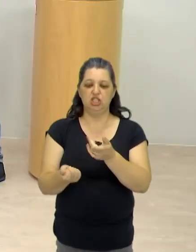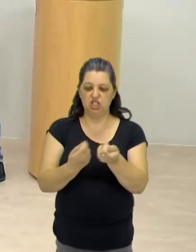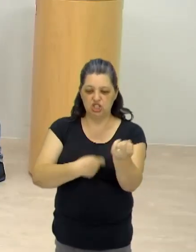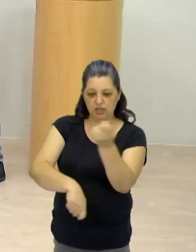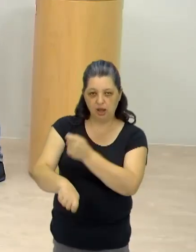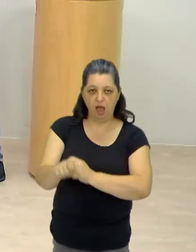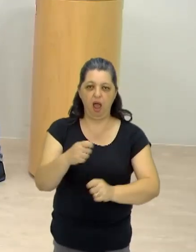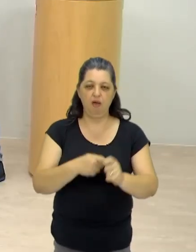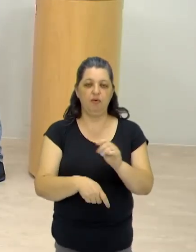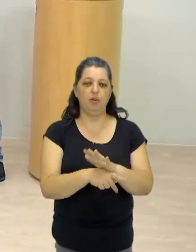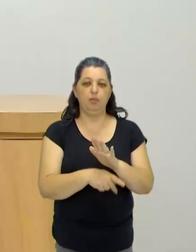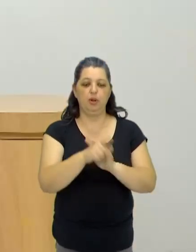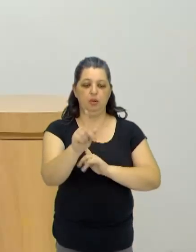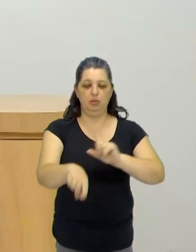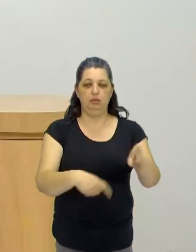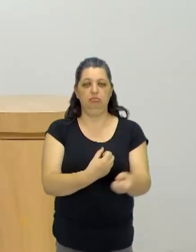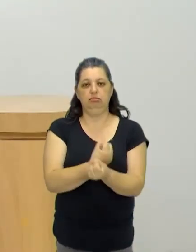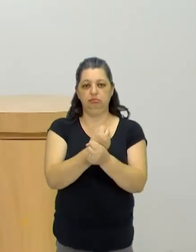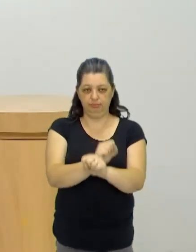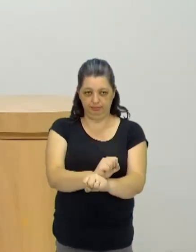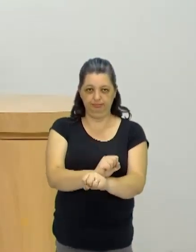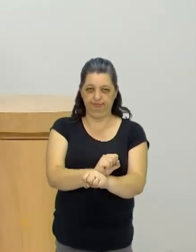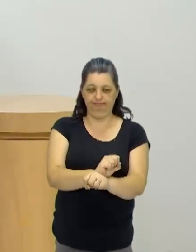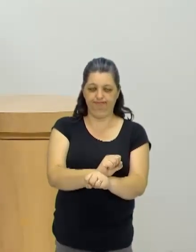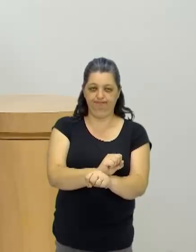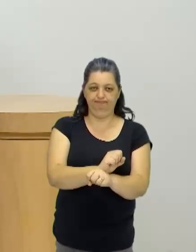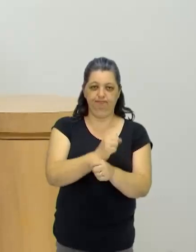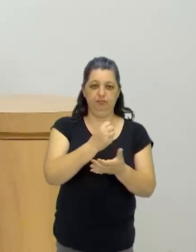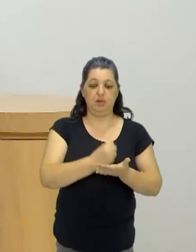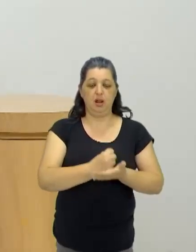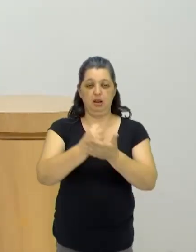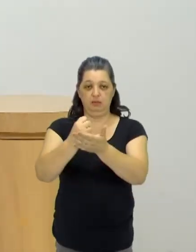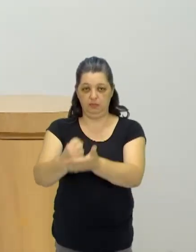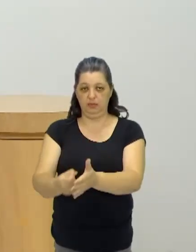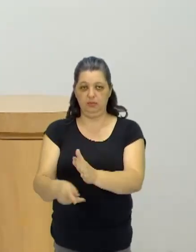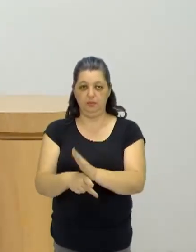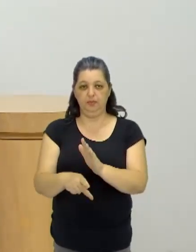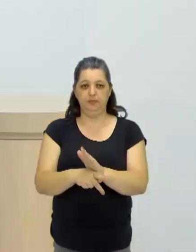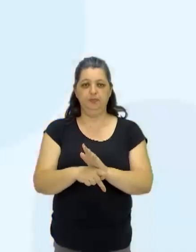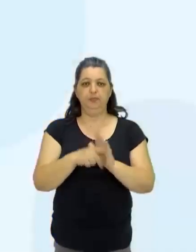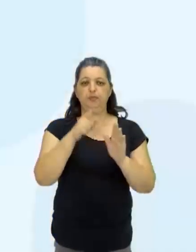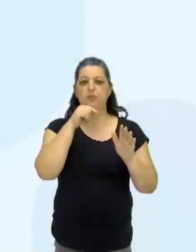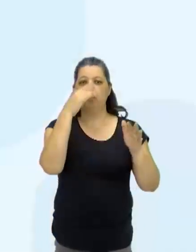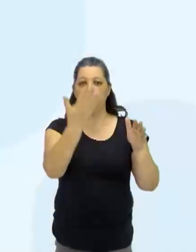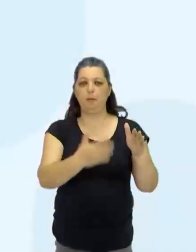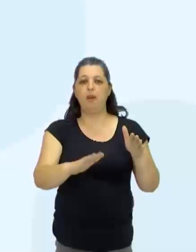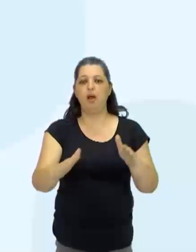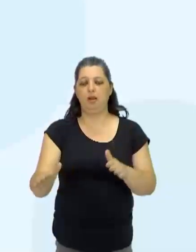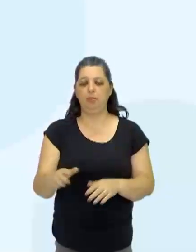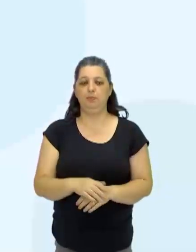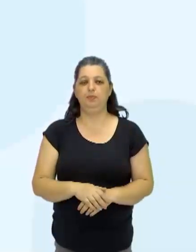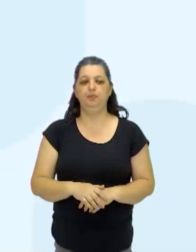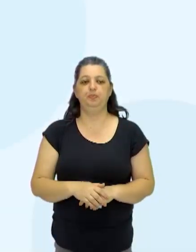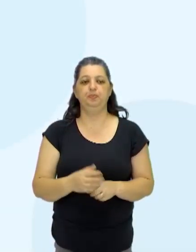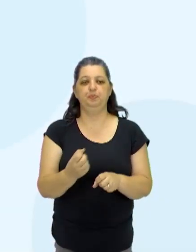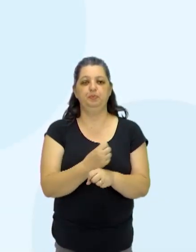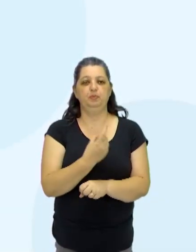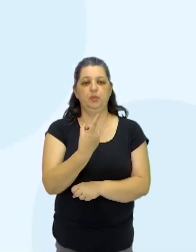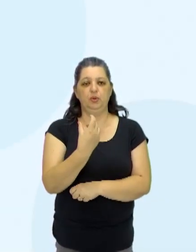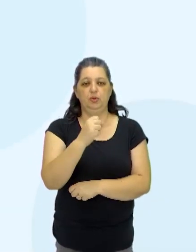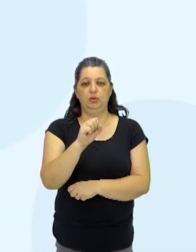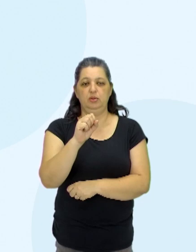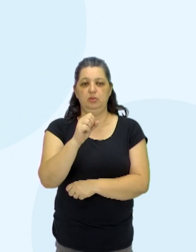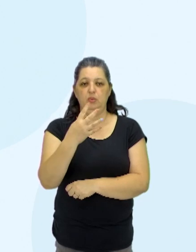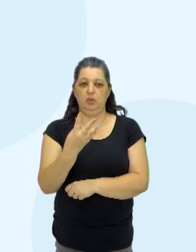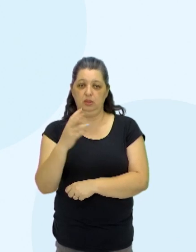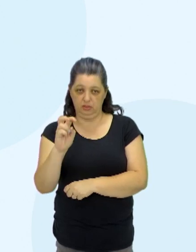fazer o apresamento e transportá-los ali do Atlântico. Então, o que acontece? Em 1845, os